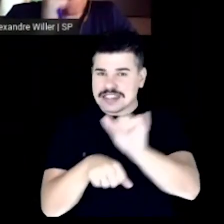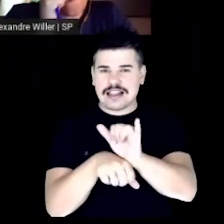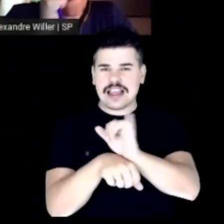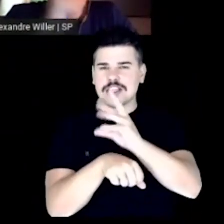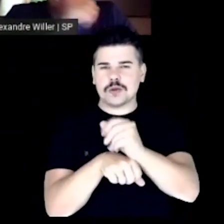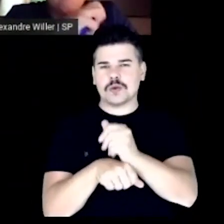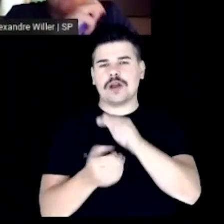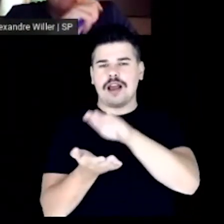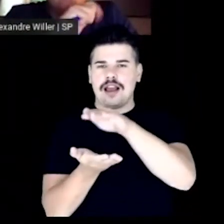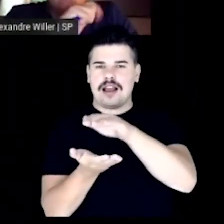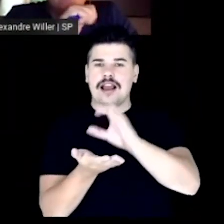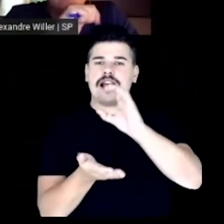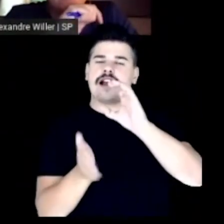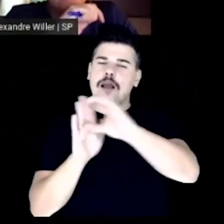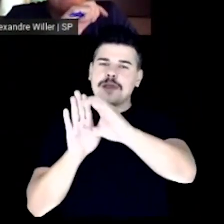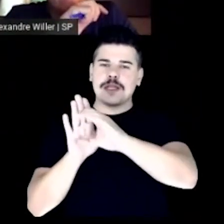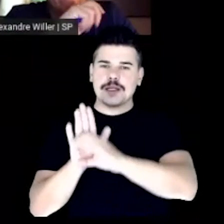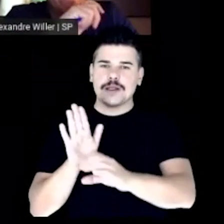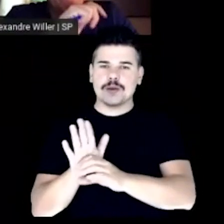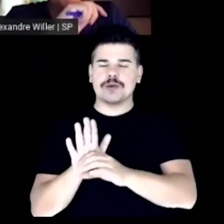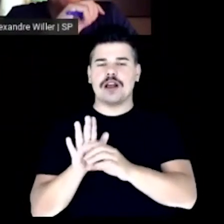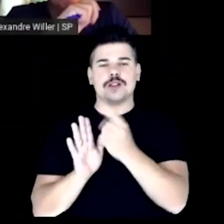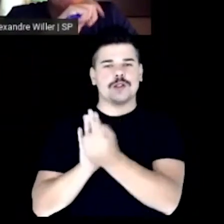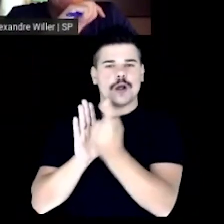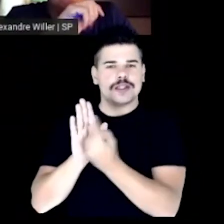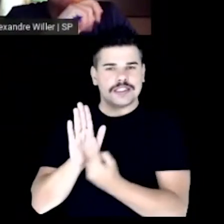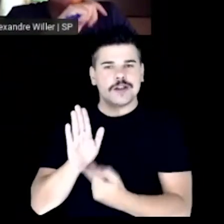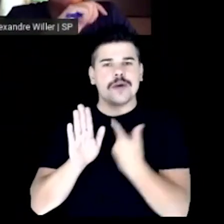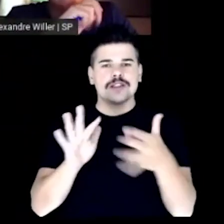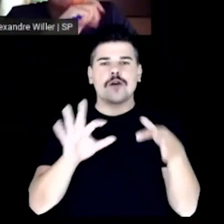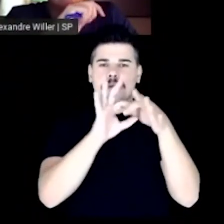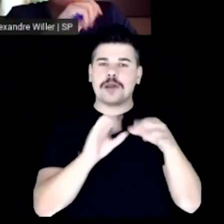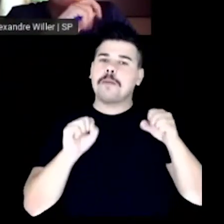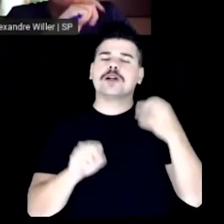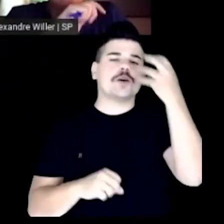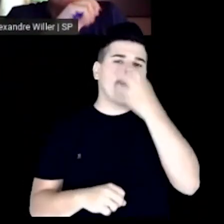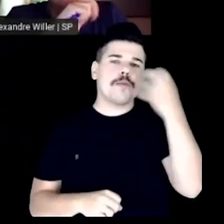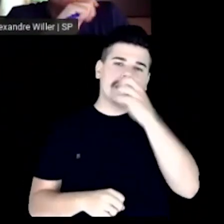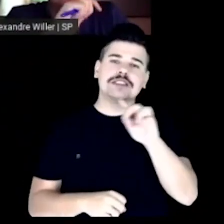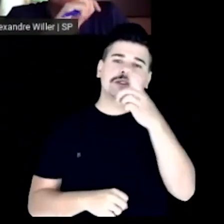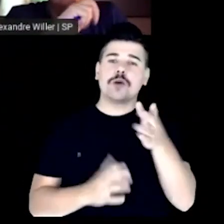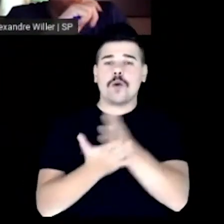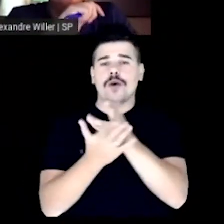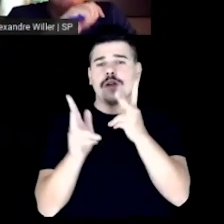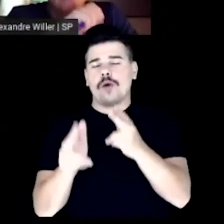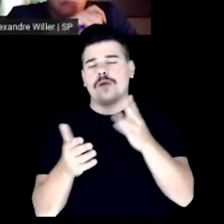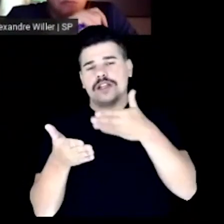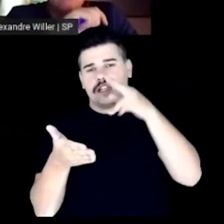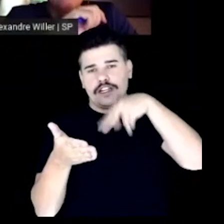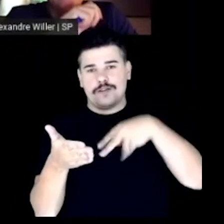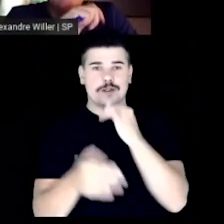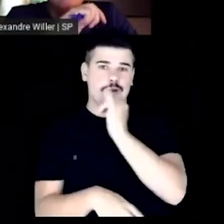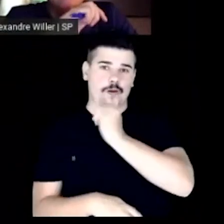Então, eu já tinha pensado essa estruturação de capítulos autônomos, mas que se complementam. Ele pode ser lido como romance, como também pode ser lido como